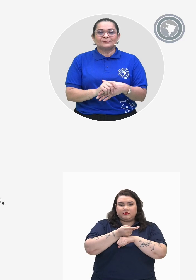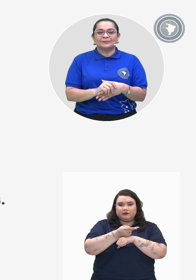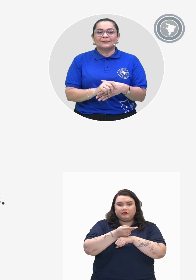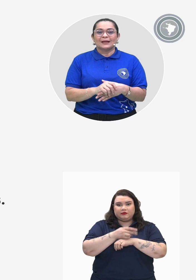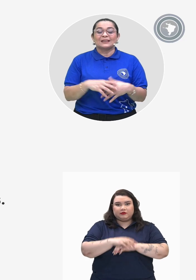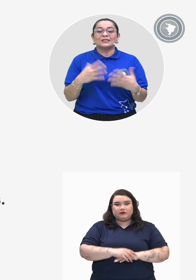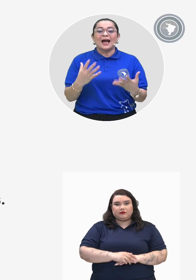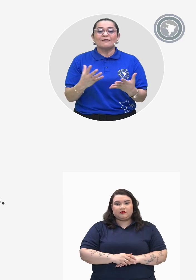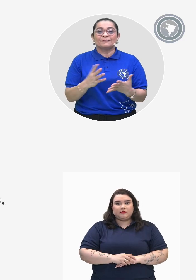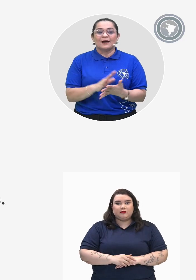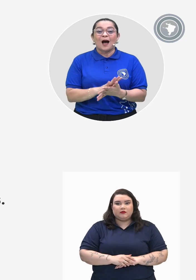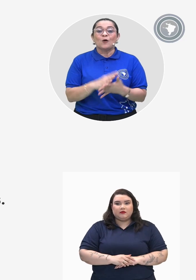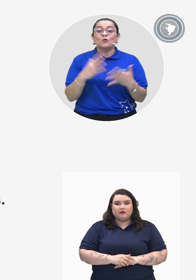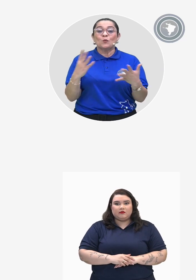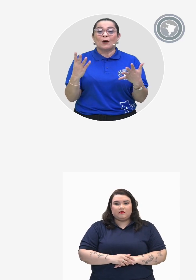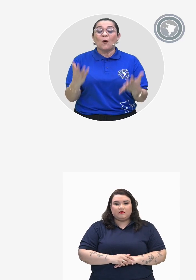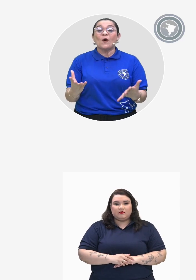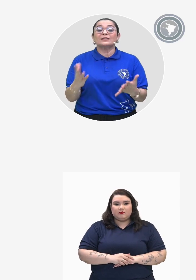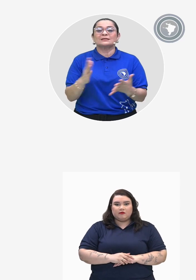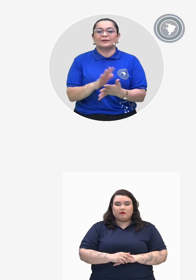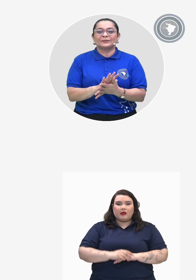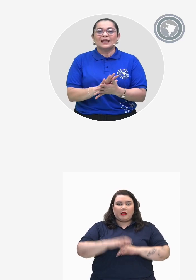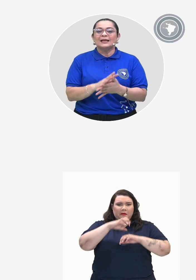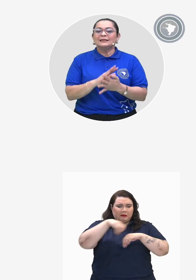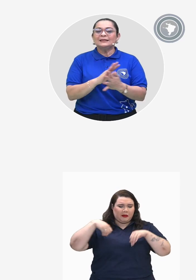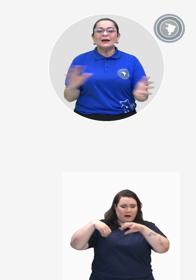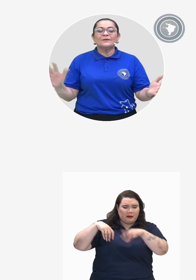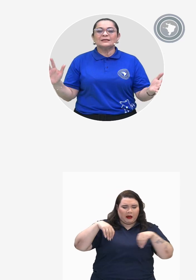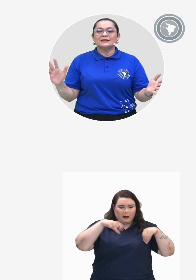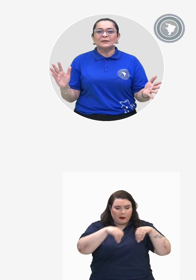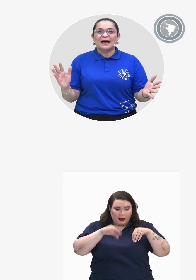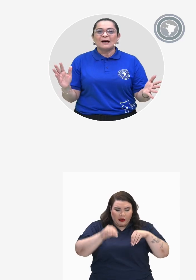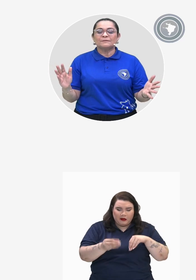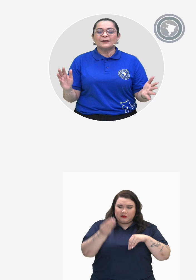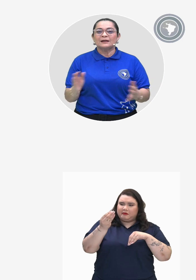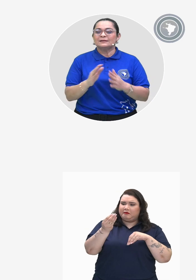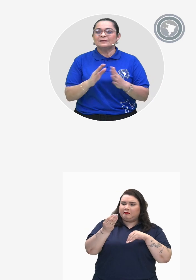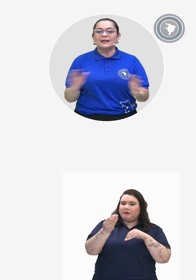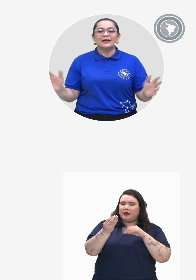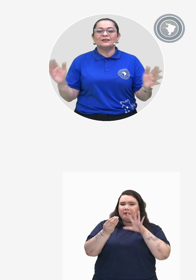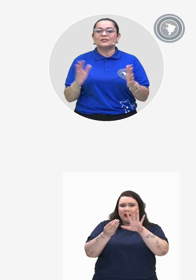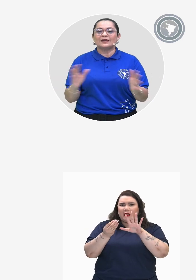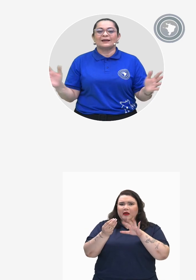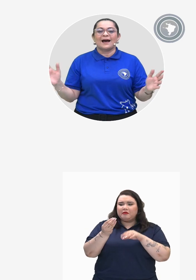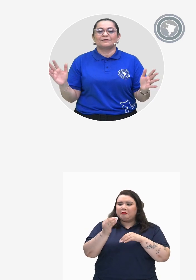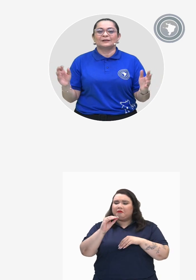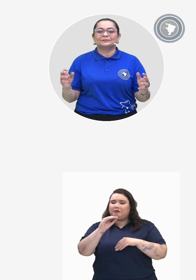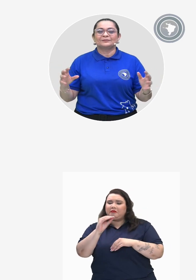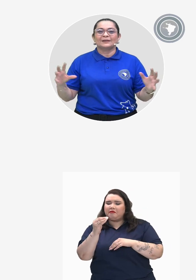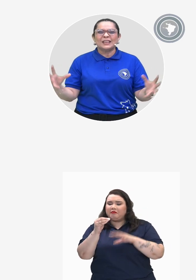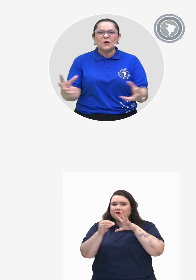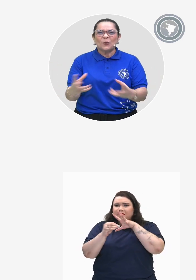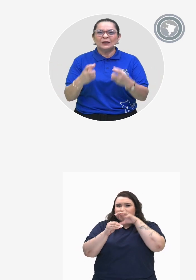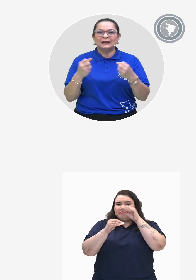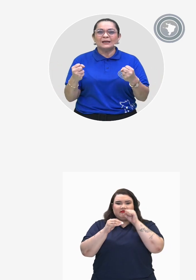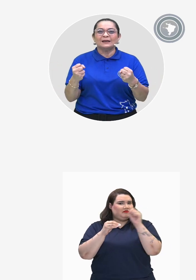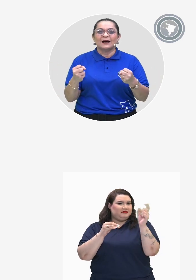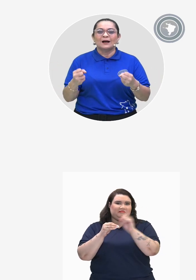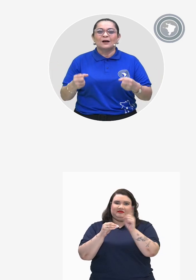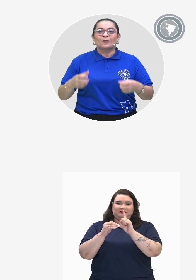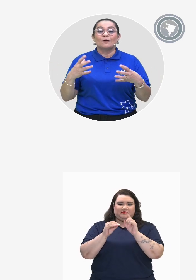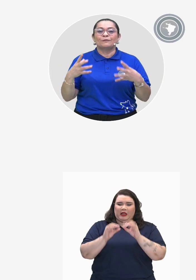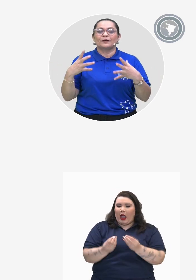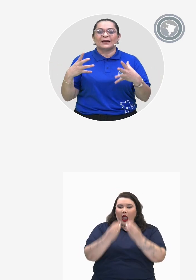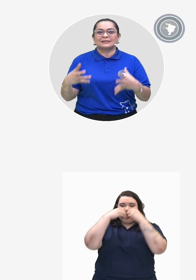Quando achava alguma coisa, não examinava nem cheirava,